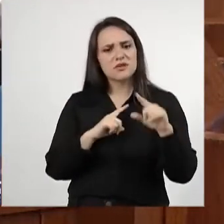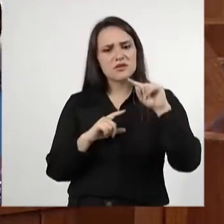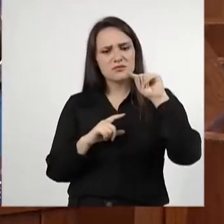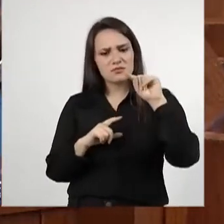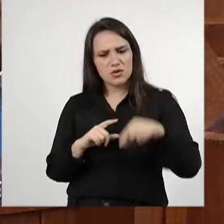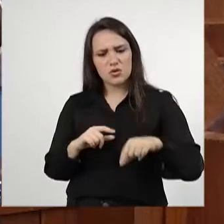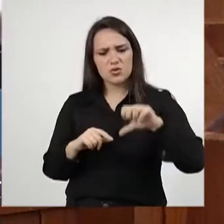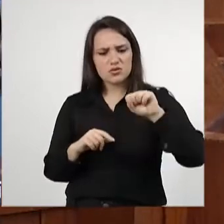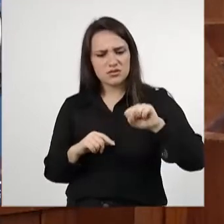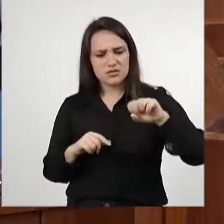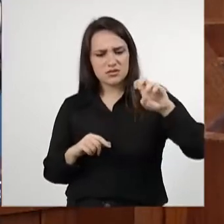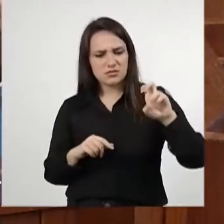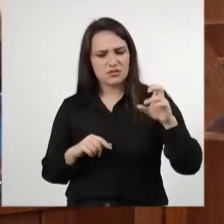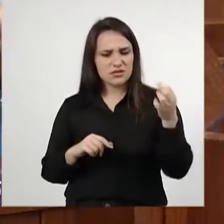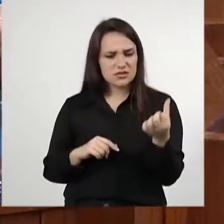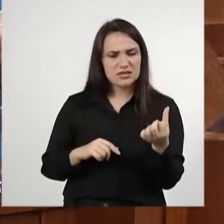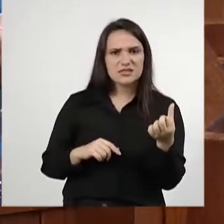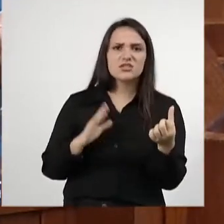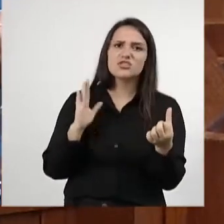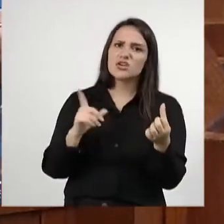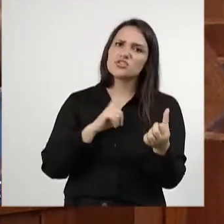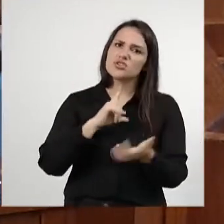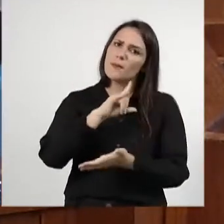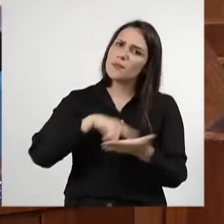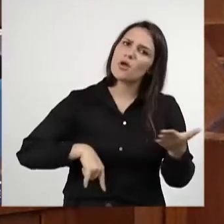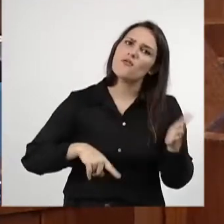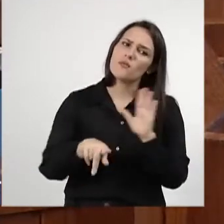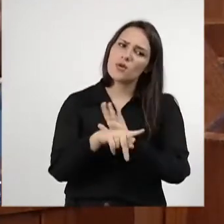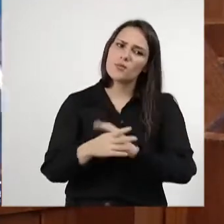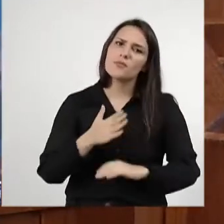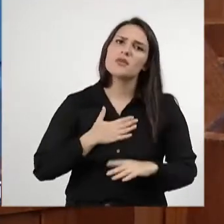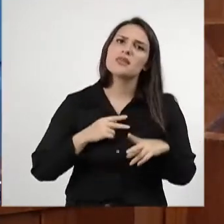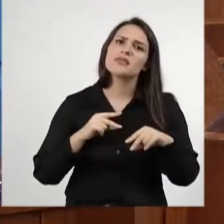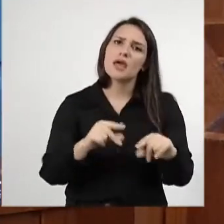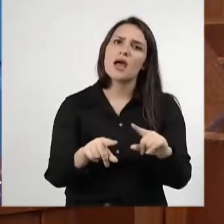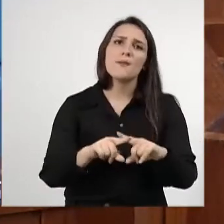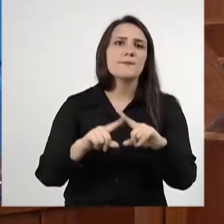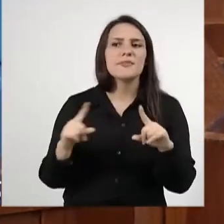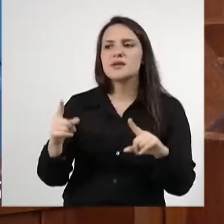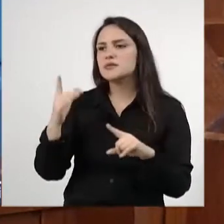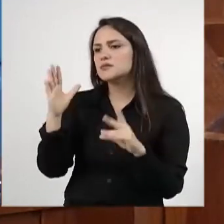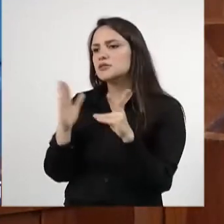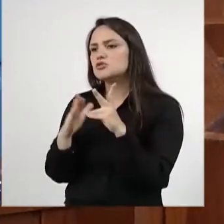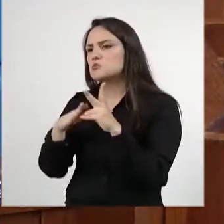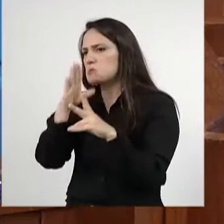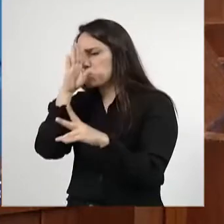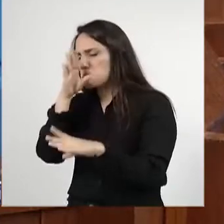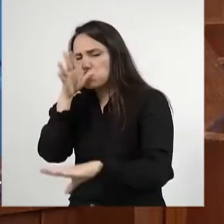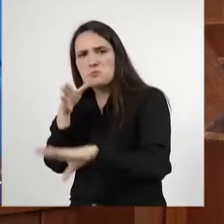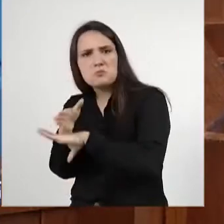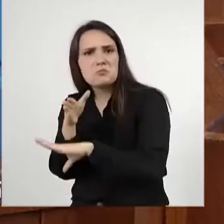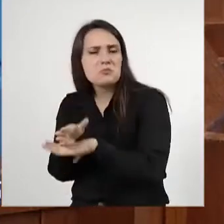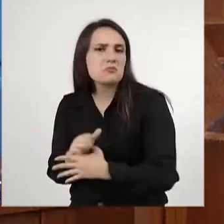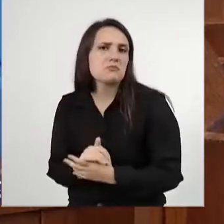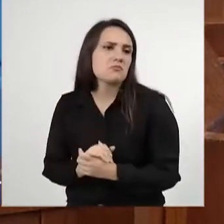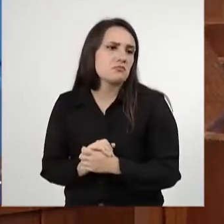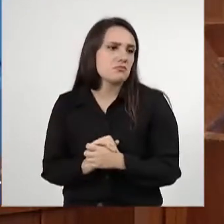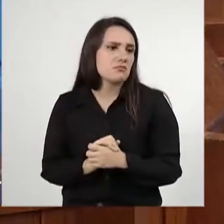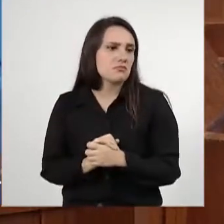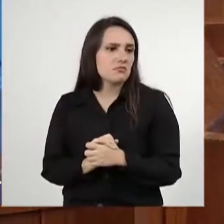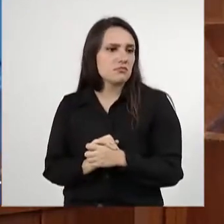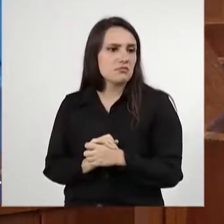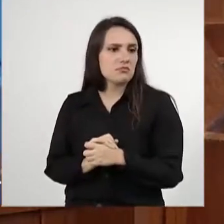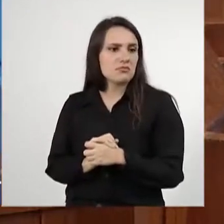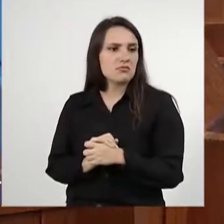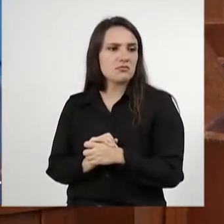1856, antes da proclamação da República, está lá invadida. O pasto formado, os índios estão queimando uma